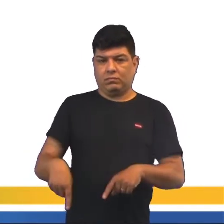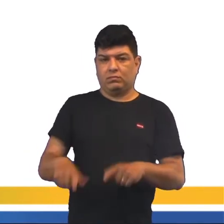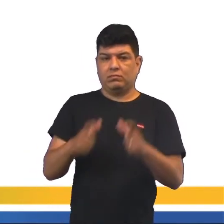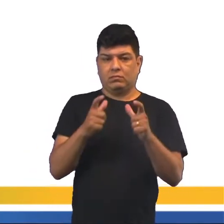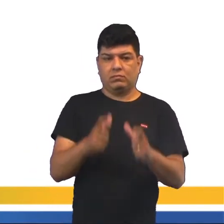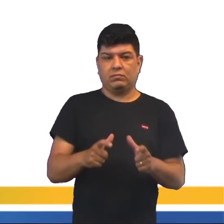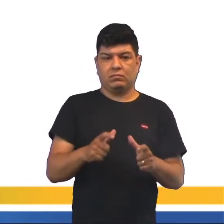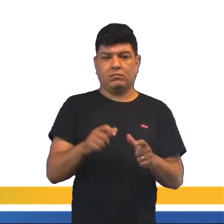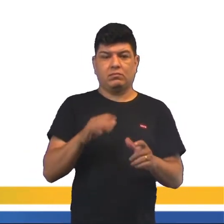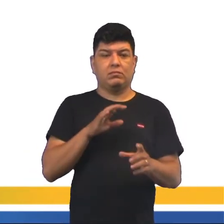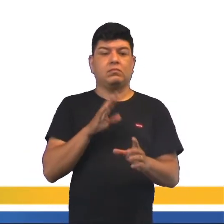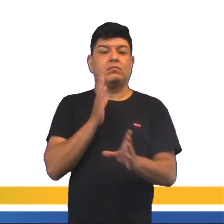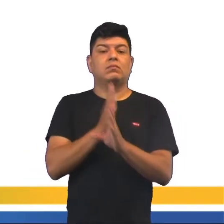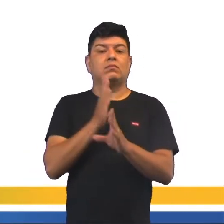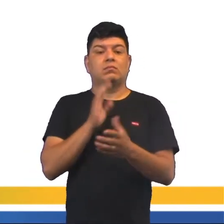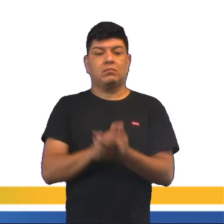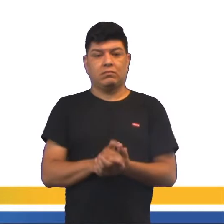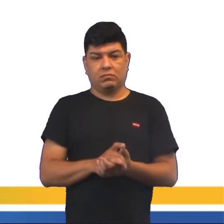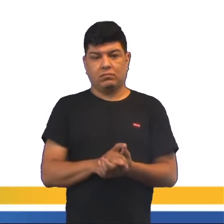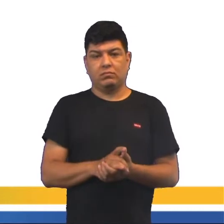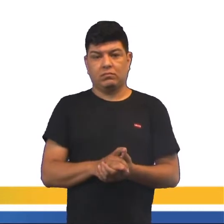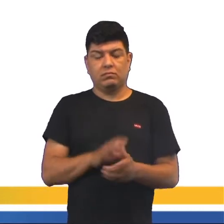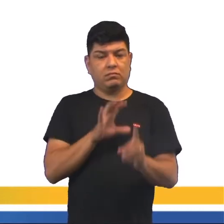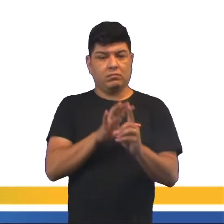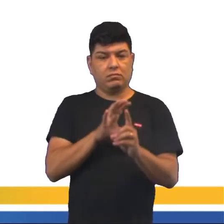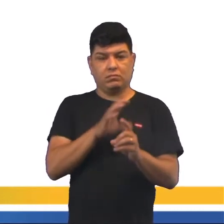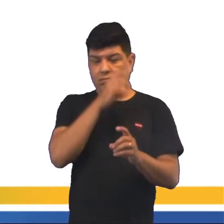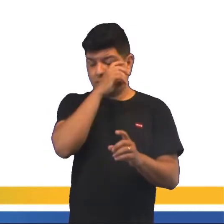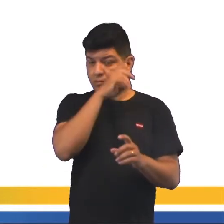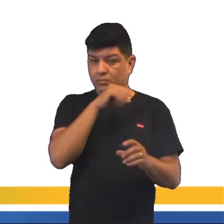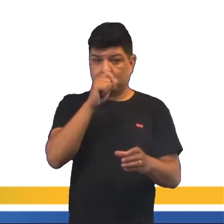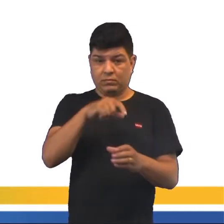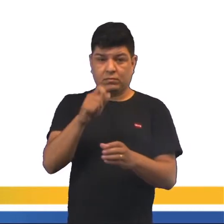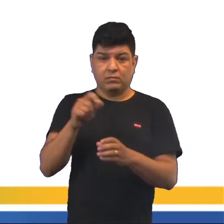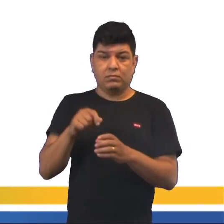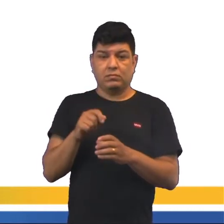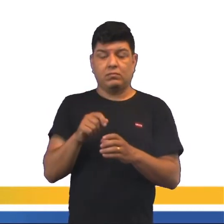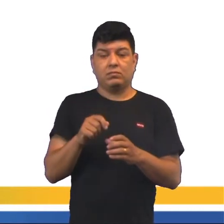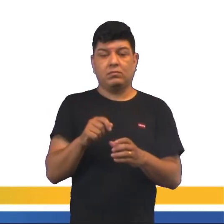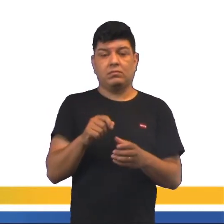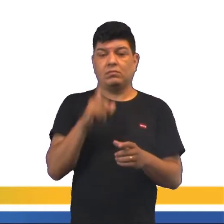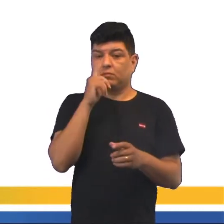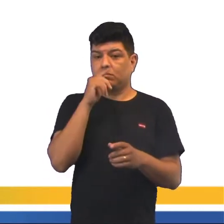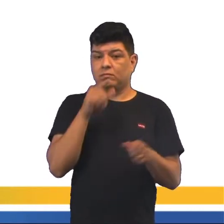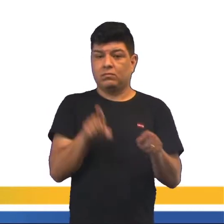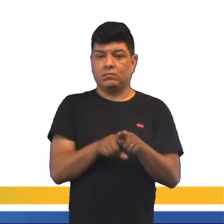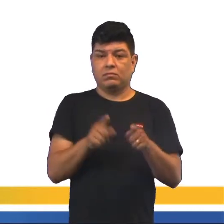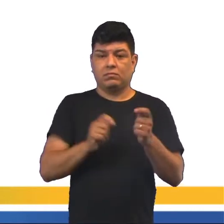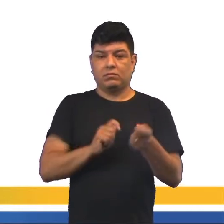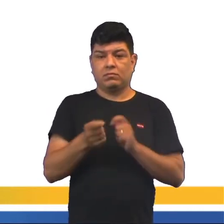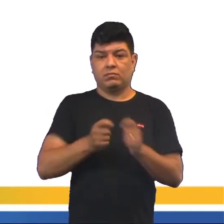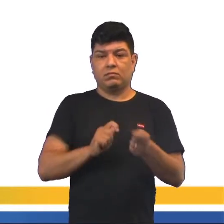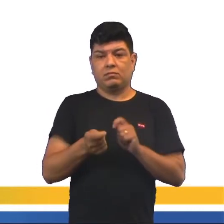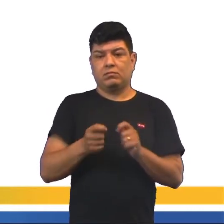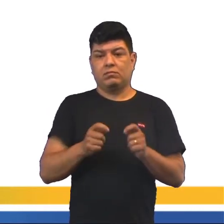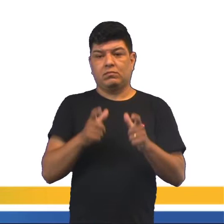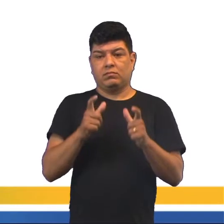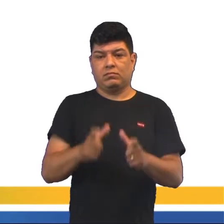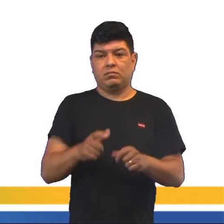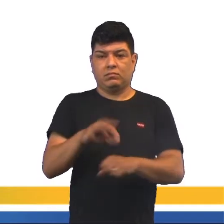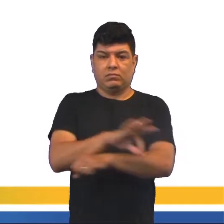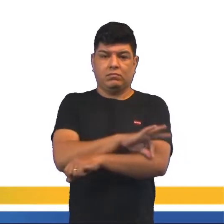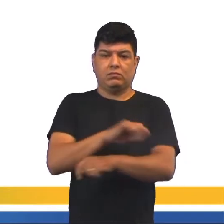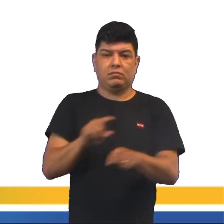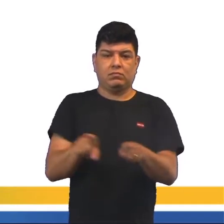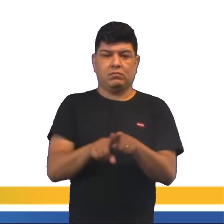As disputas na região, né? As motivações eram terras cultiváveis e recursos hídricos, né? Controle de áreas